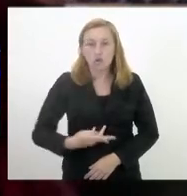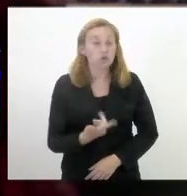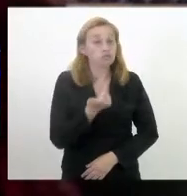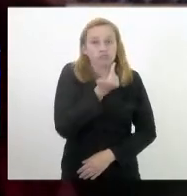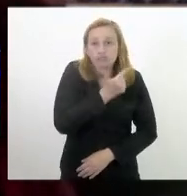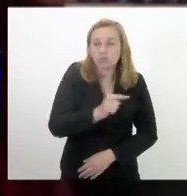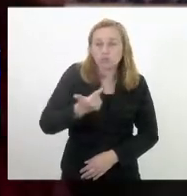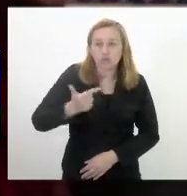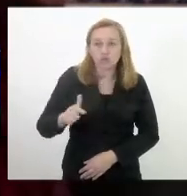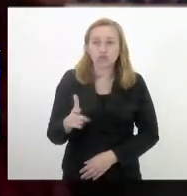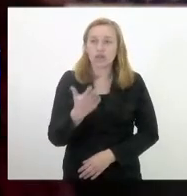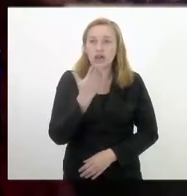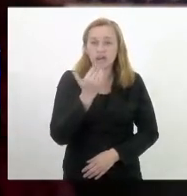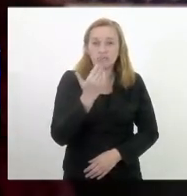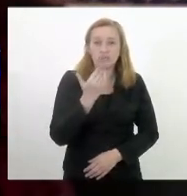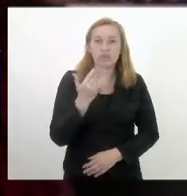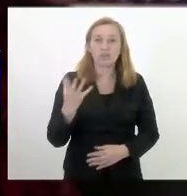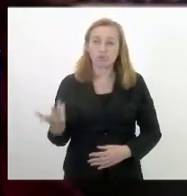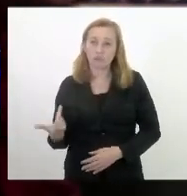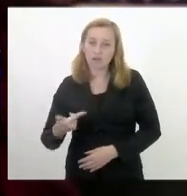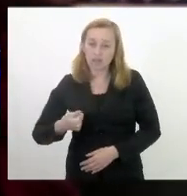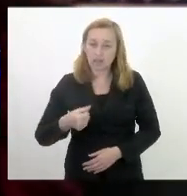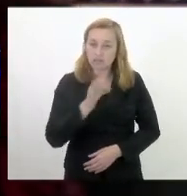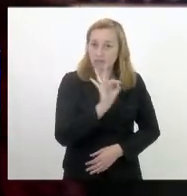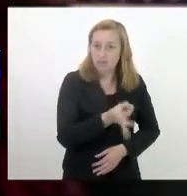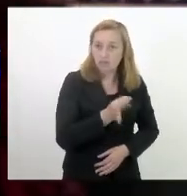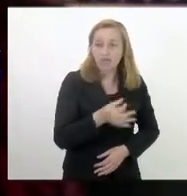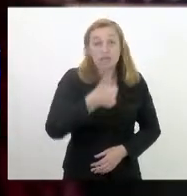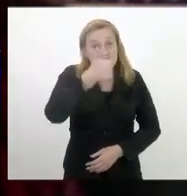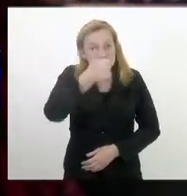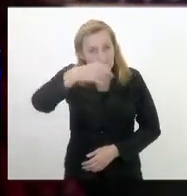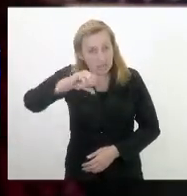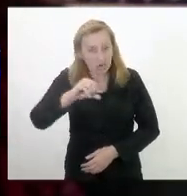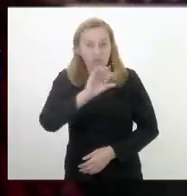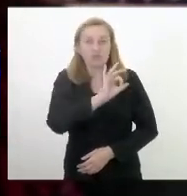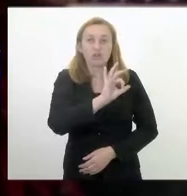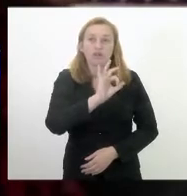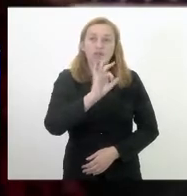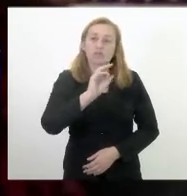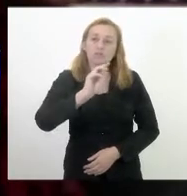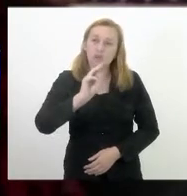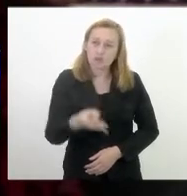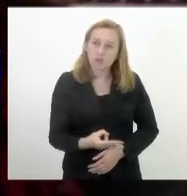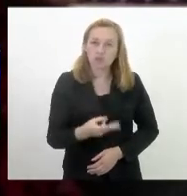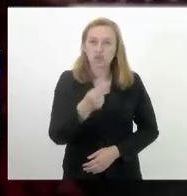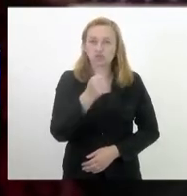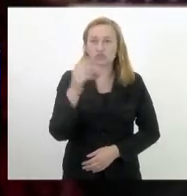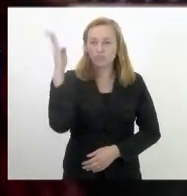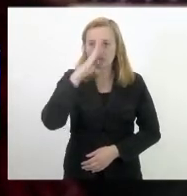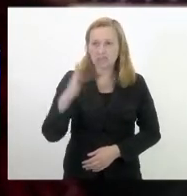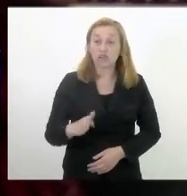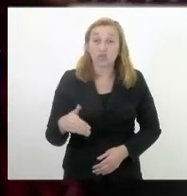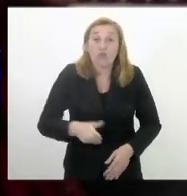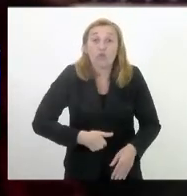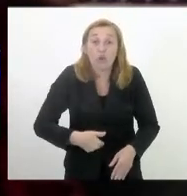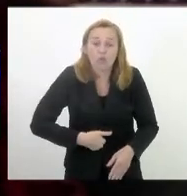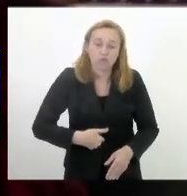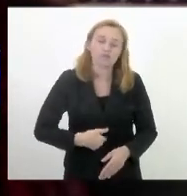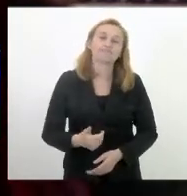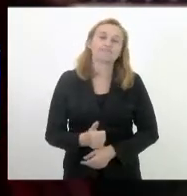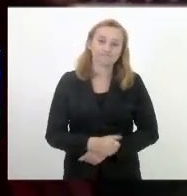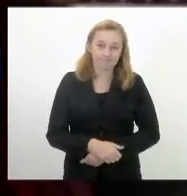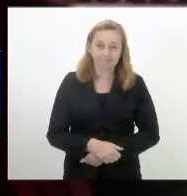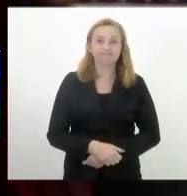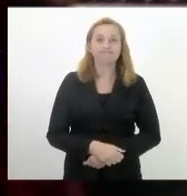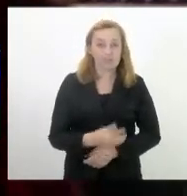tinham alimentos em quantidade suficiente e 19 milhões de brasileiros enfrentavam a fome. Esse drama